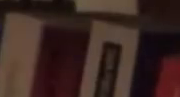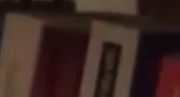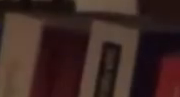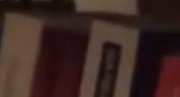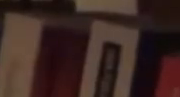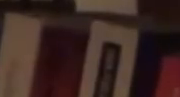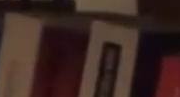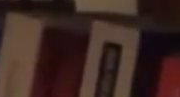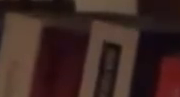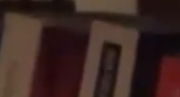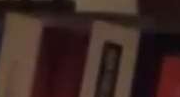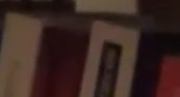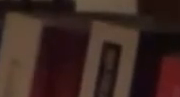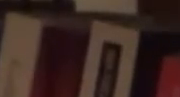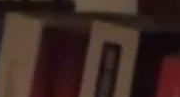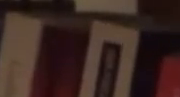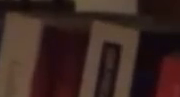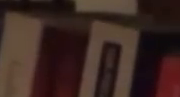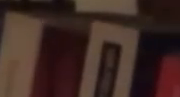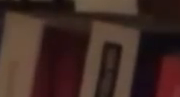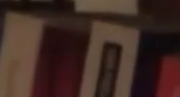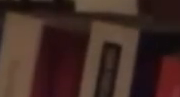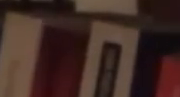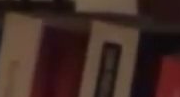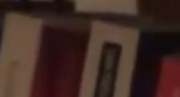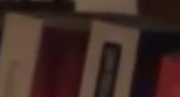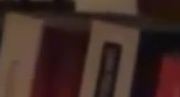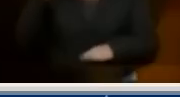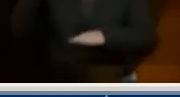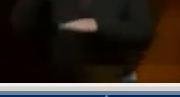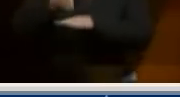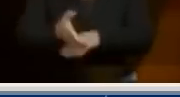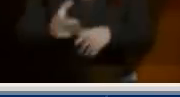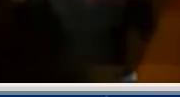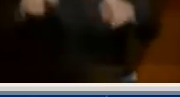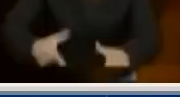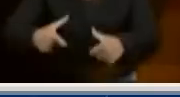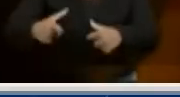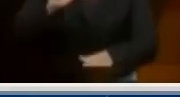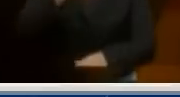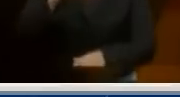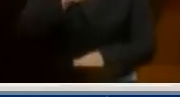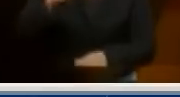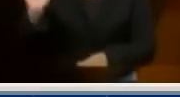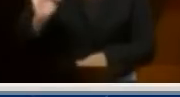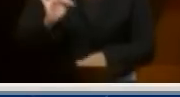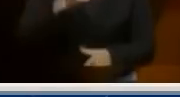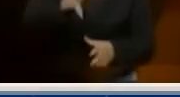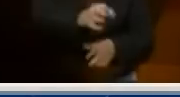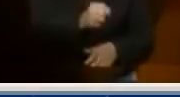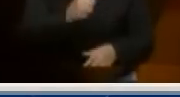de controle né pois bem o Twitter já cortou a cabeça sair por nada